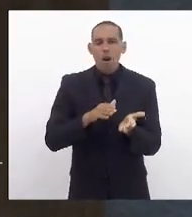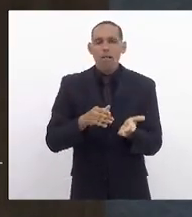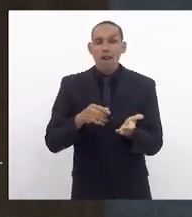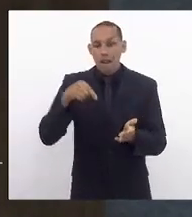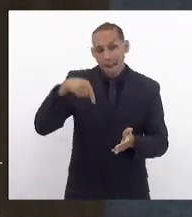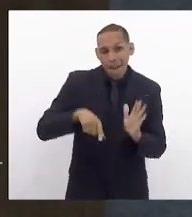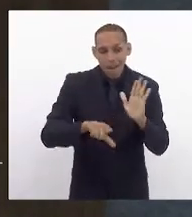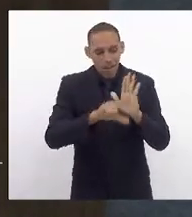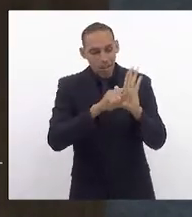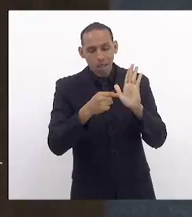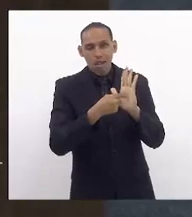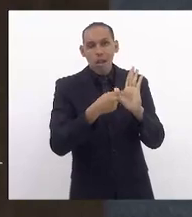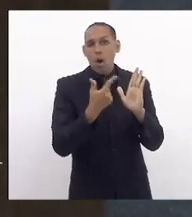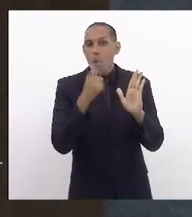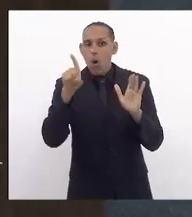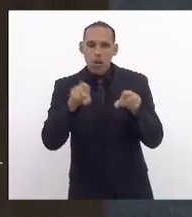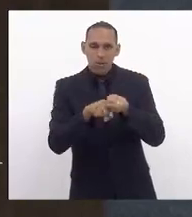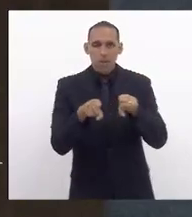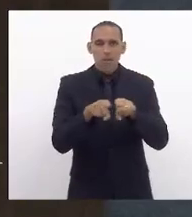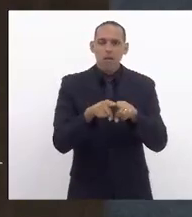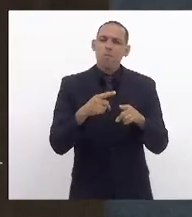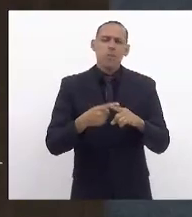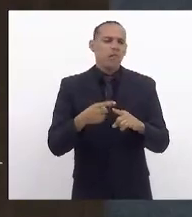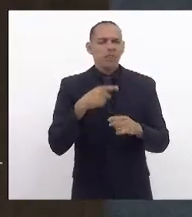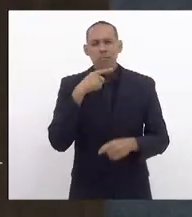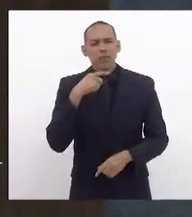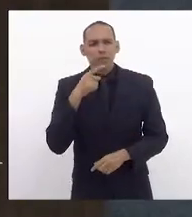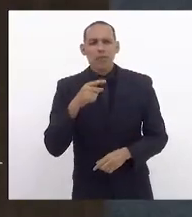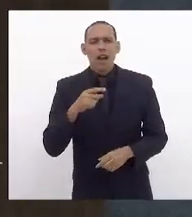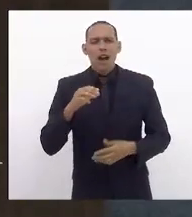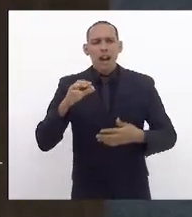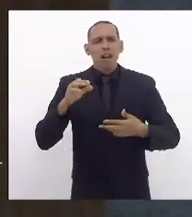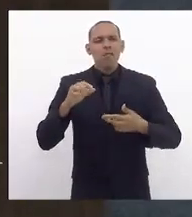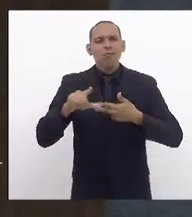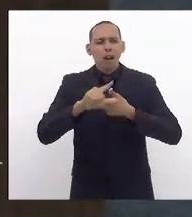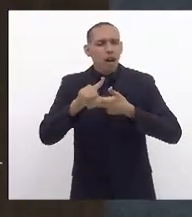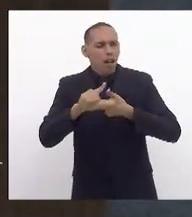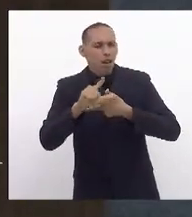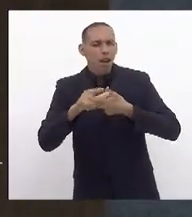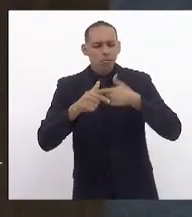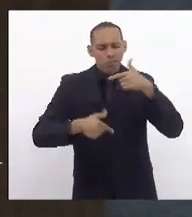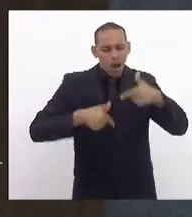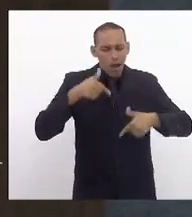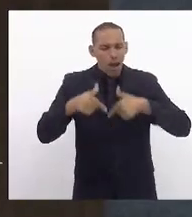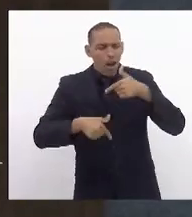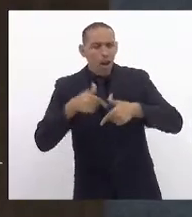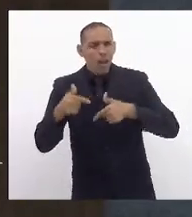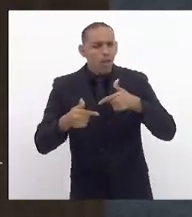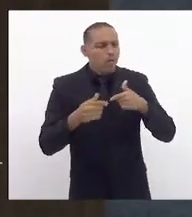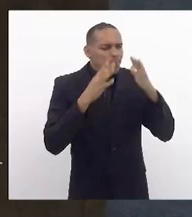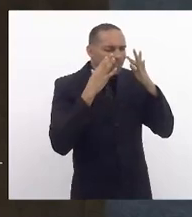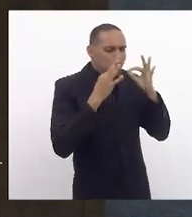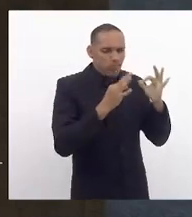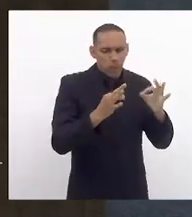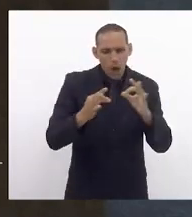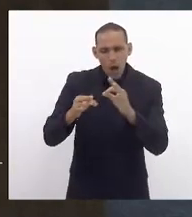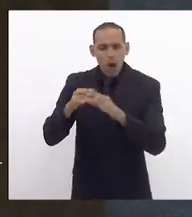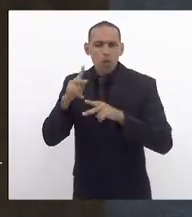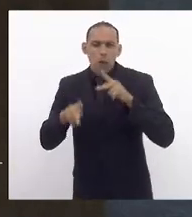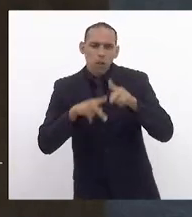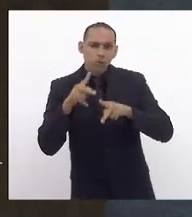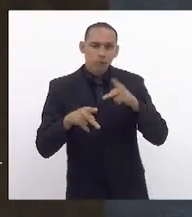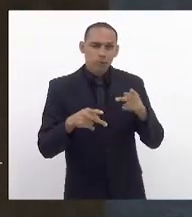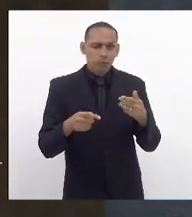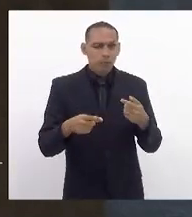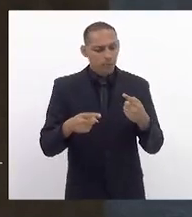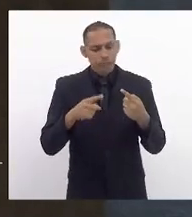não é possível o legislativo trabalhar aqui atendendo aos anseios da população. Essa